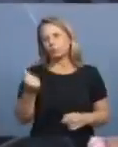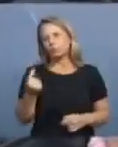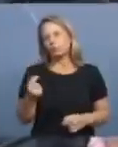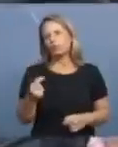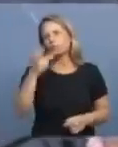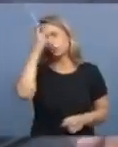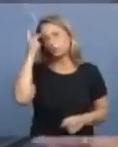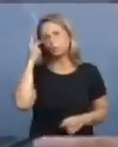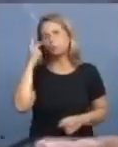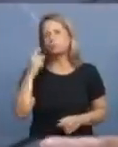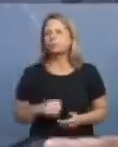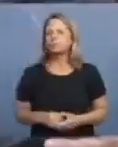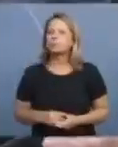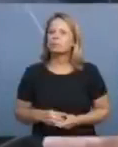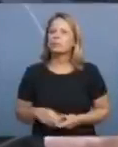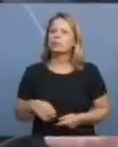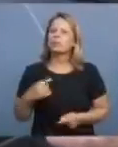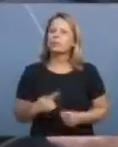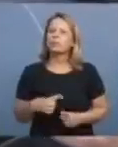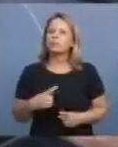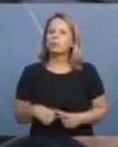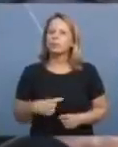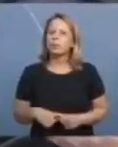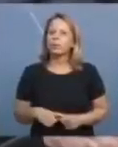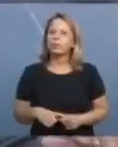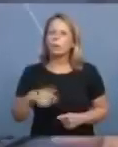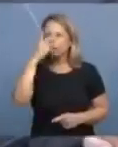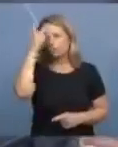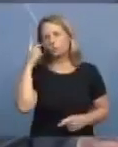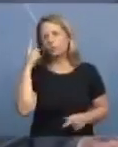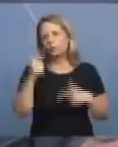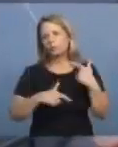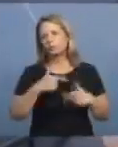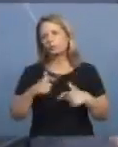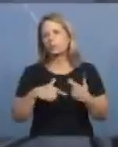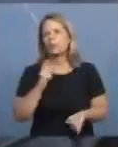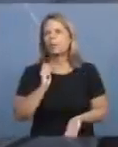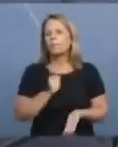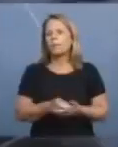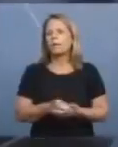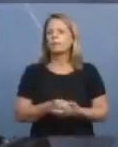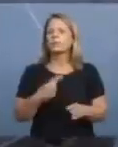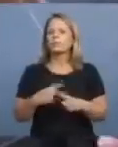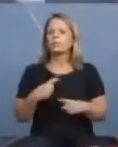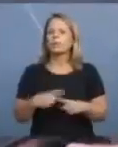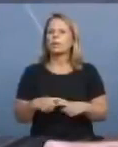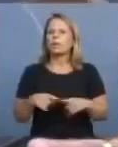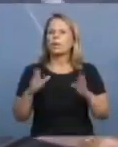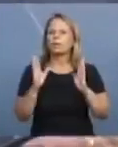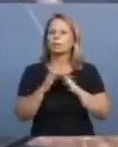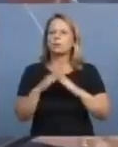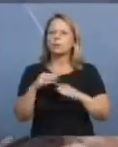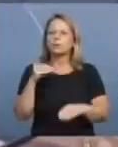eo nó de que os funcionários eram pagos porque a assembléia não votou